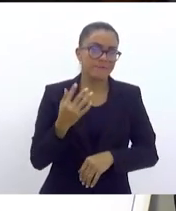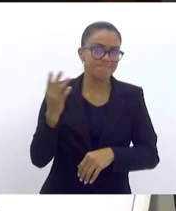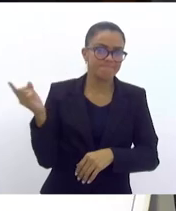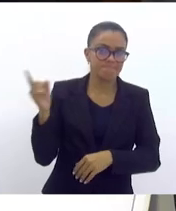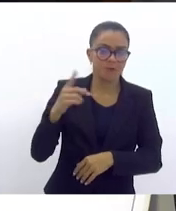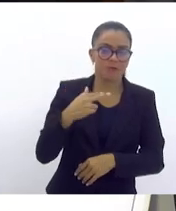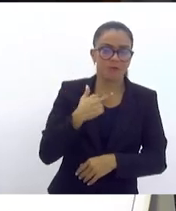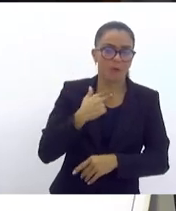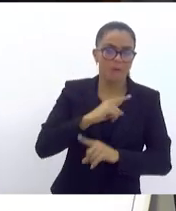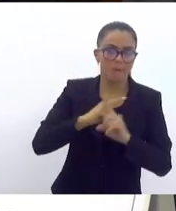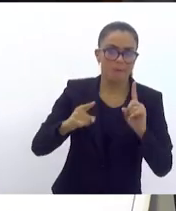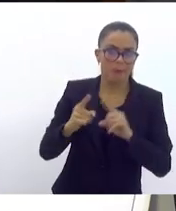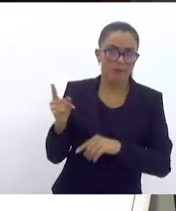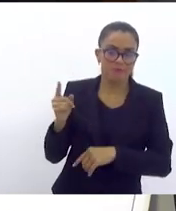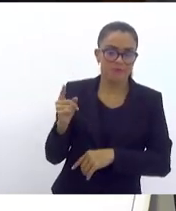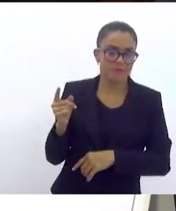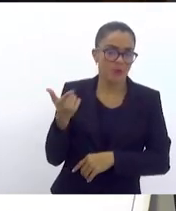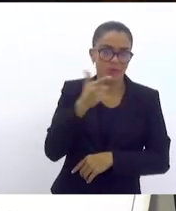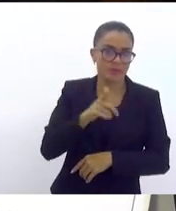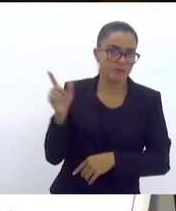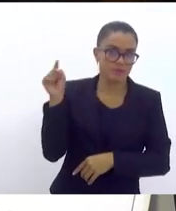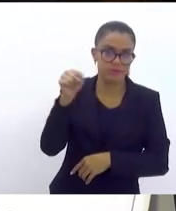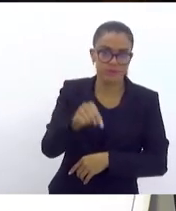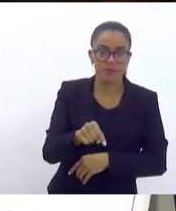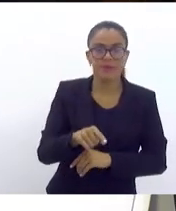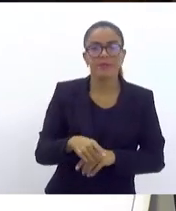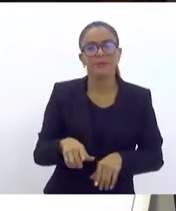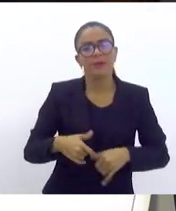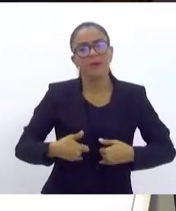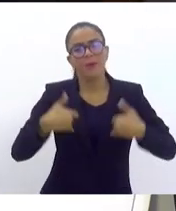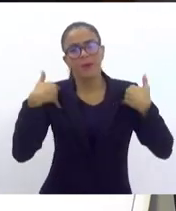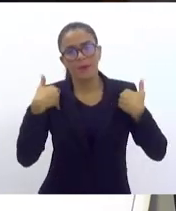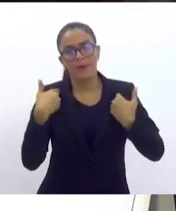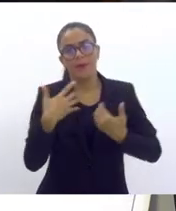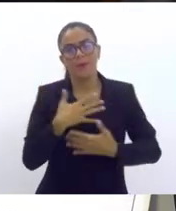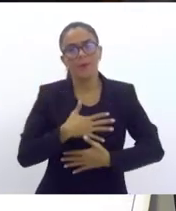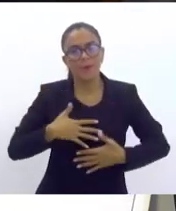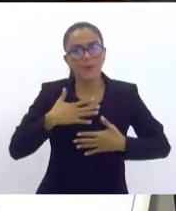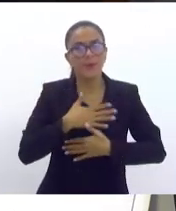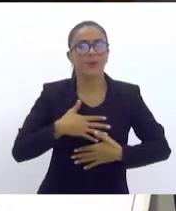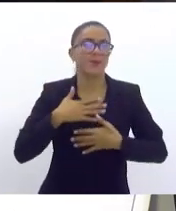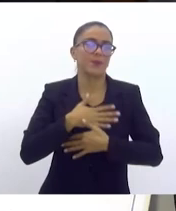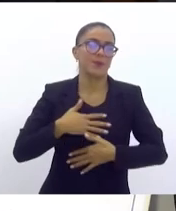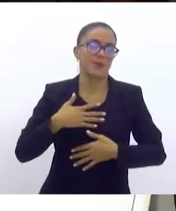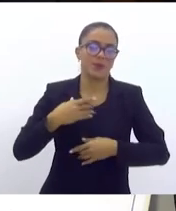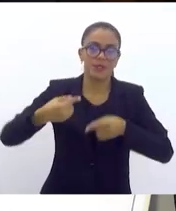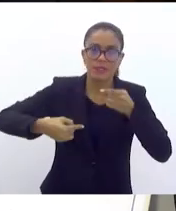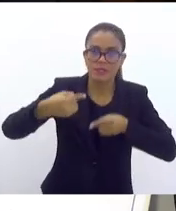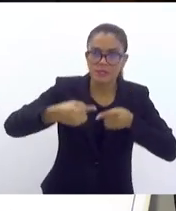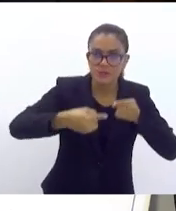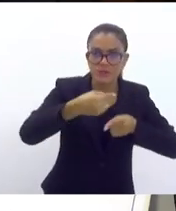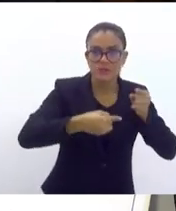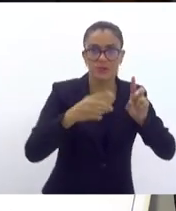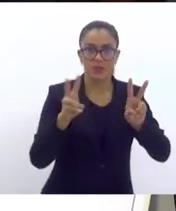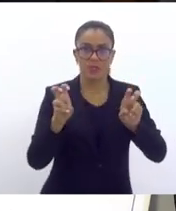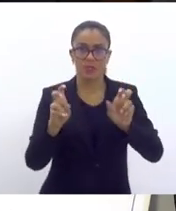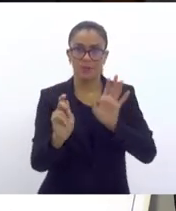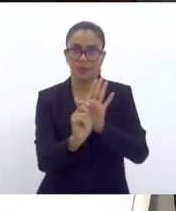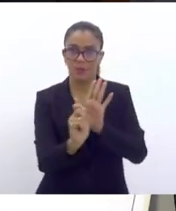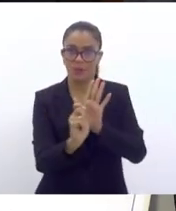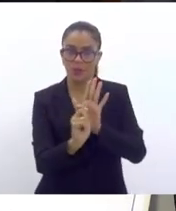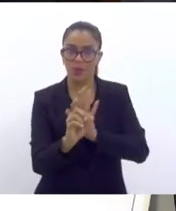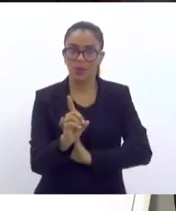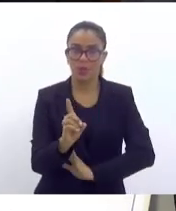dizer que para a polícia militar É uma honra muito grande participar de uma discussão tão importante como essa o tema drogas ele é